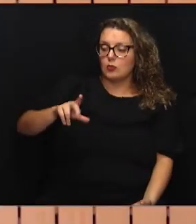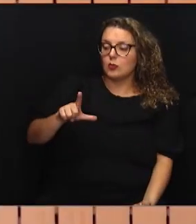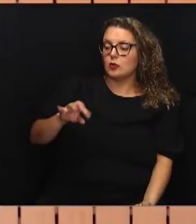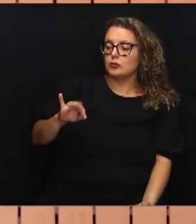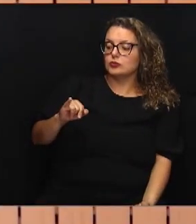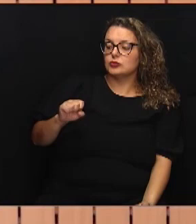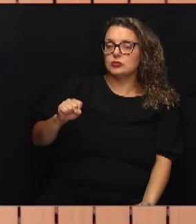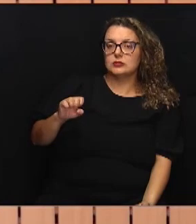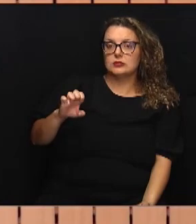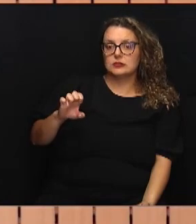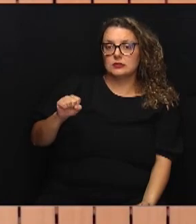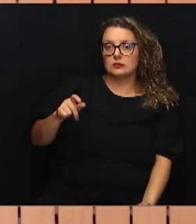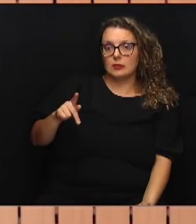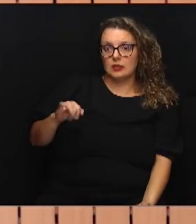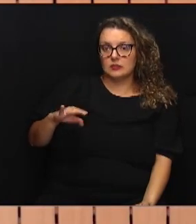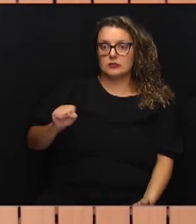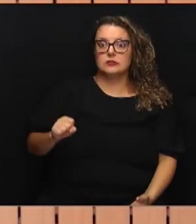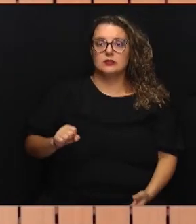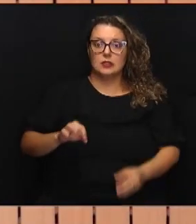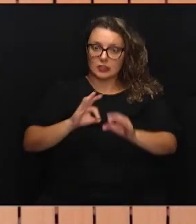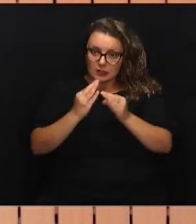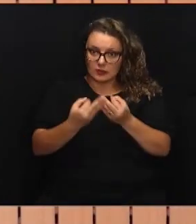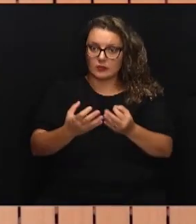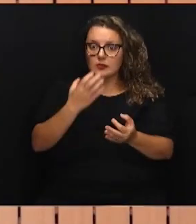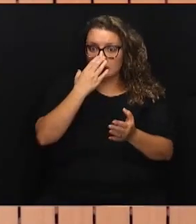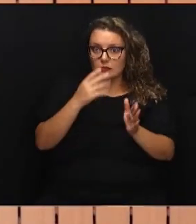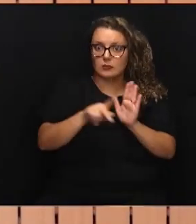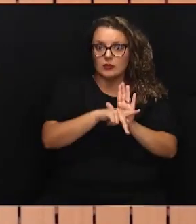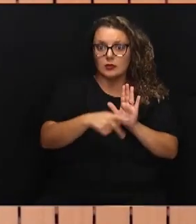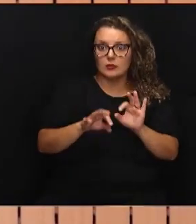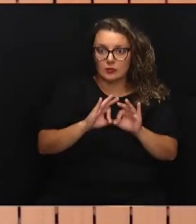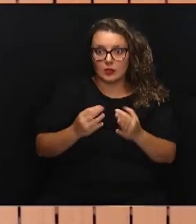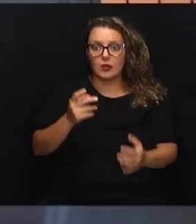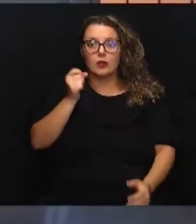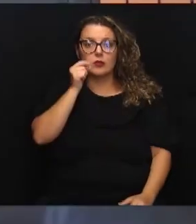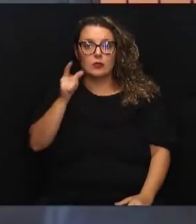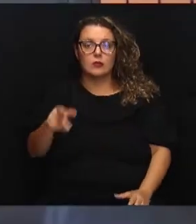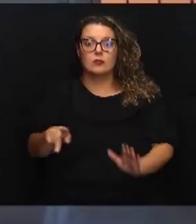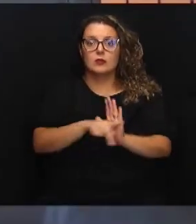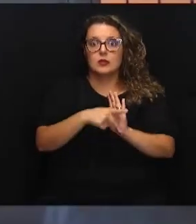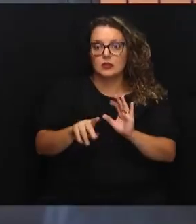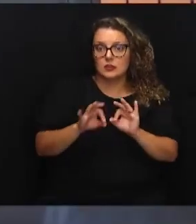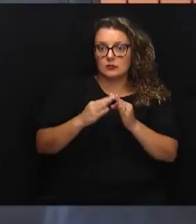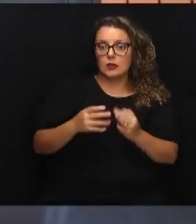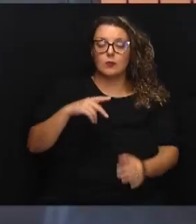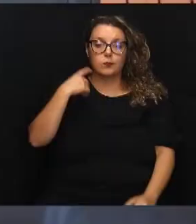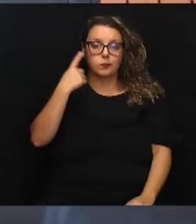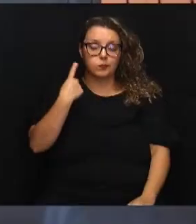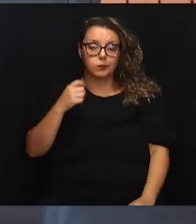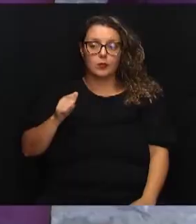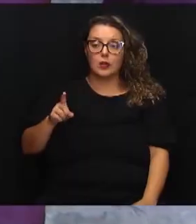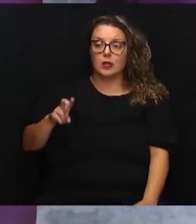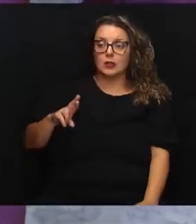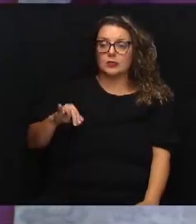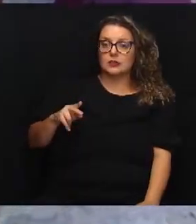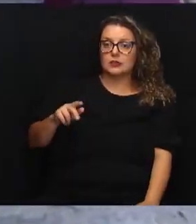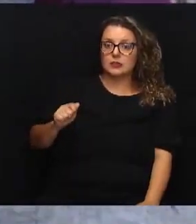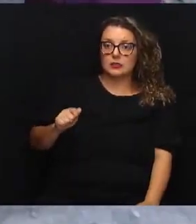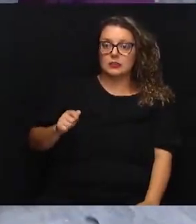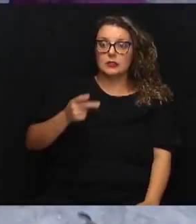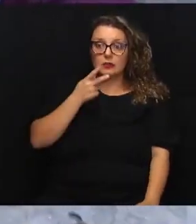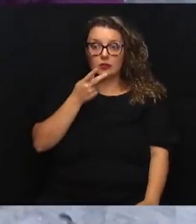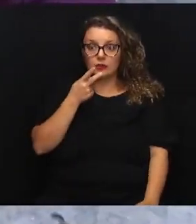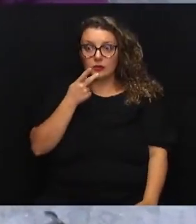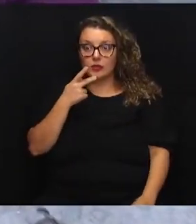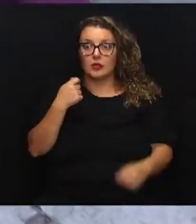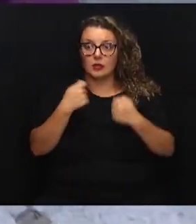São aquelas famílias que o cachorro faz parte da família, o gato faz parte da família. A advogada Adriana Serra pontuou a necessidade